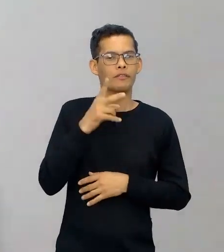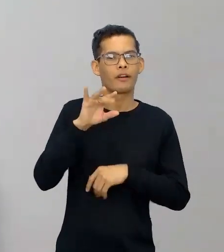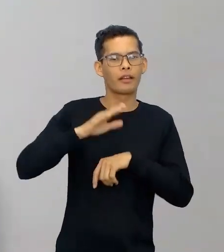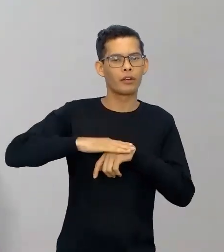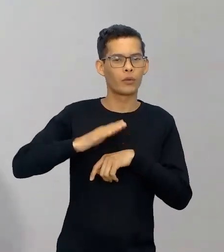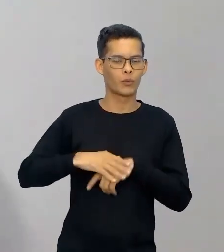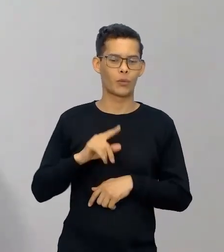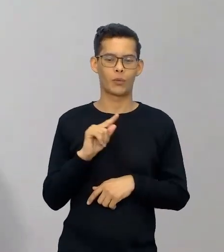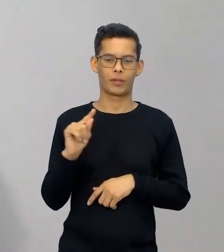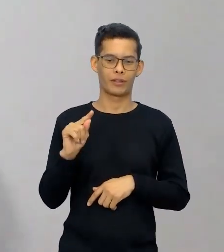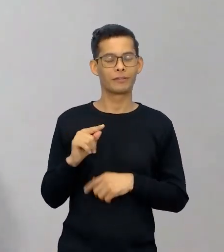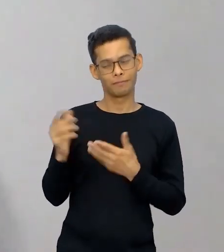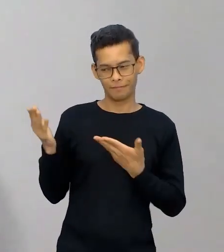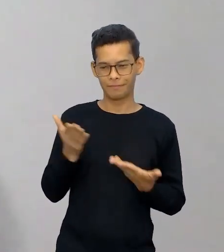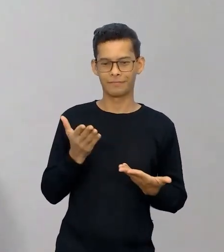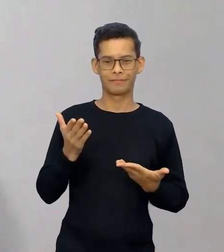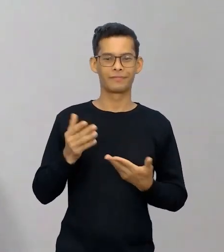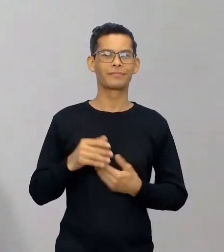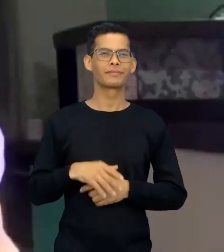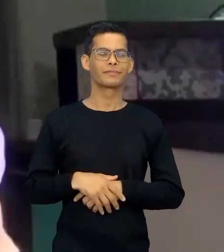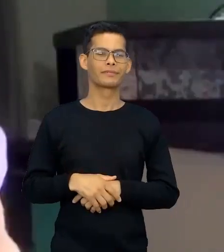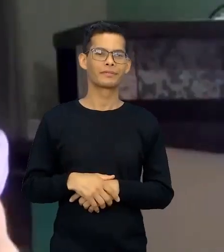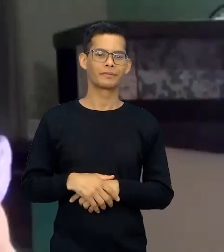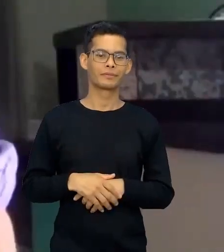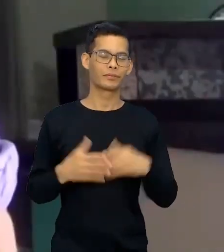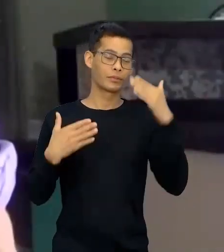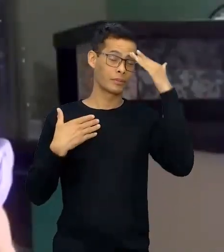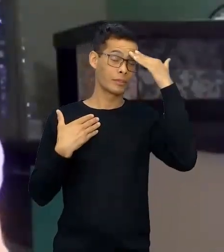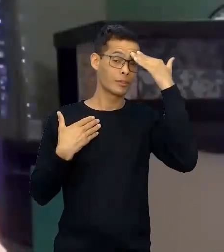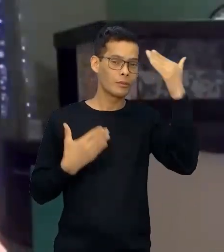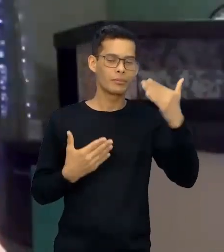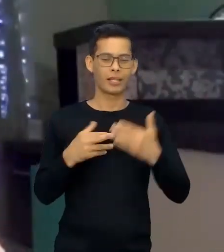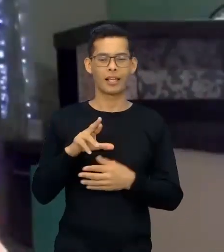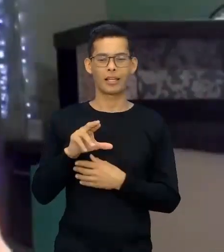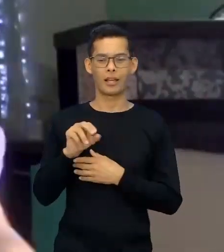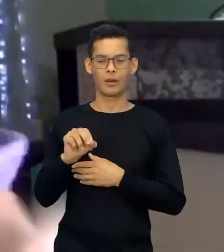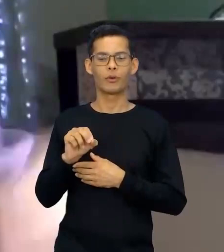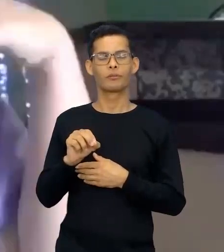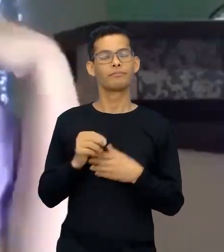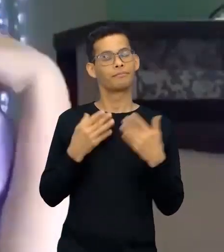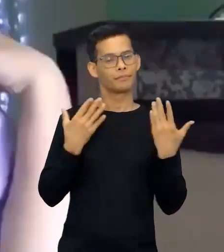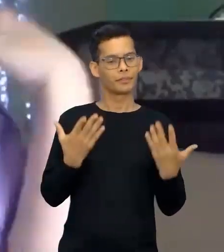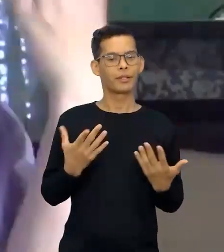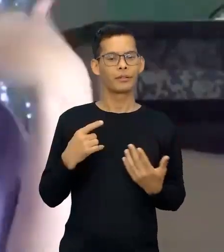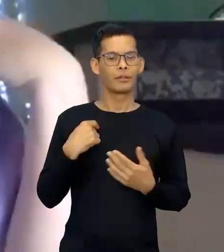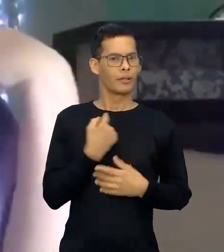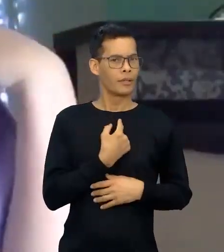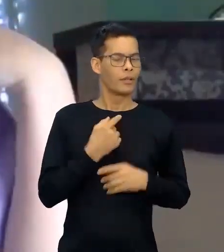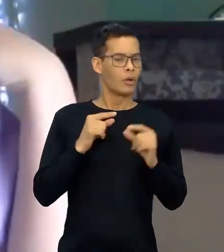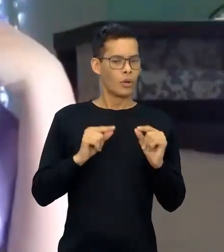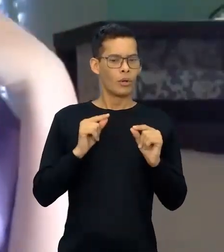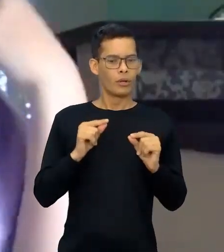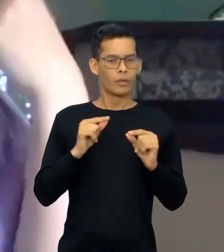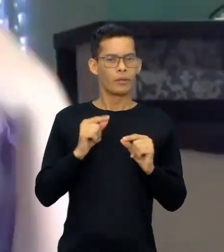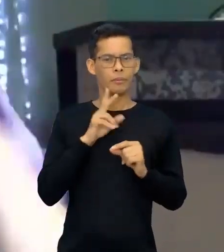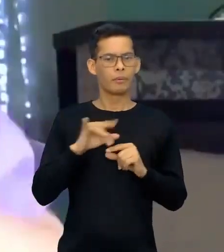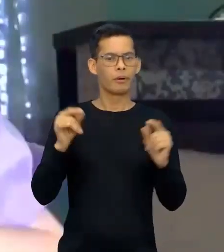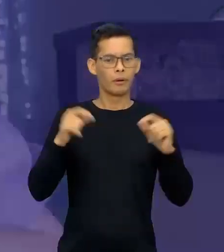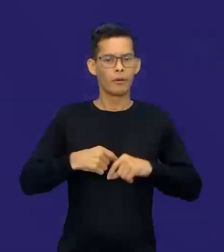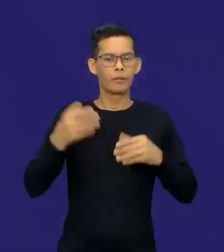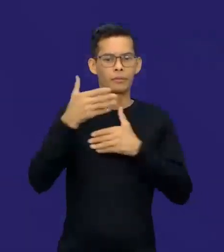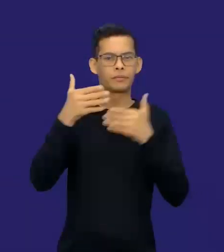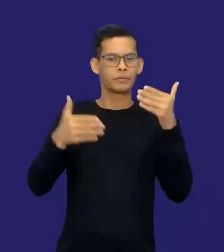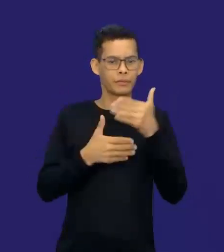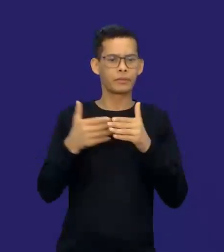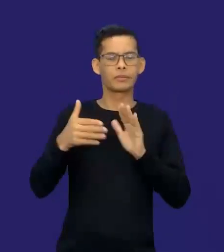com você. Muito obrigada, Rô! Olha, gente, então pode subir os